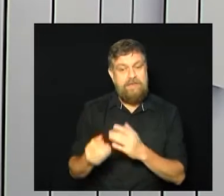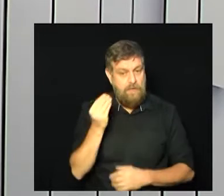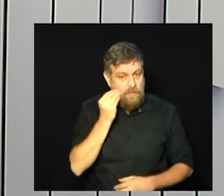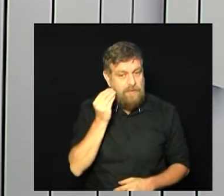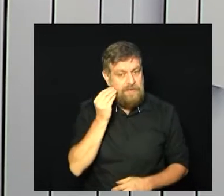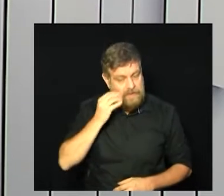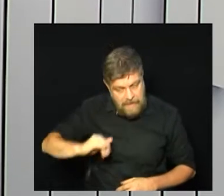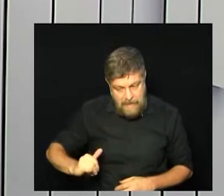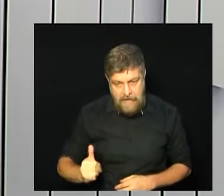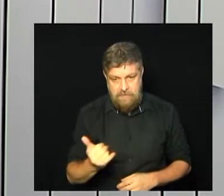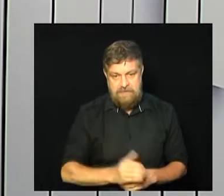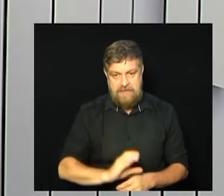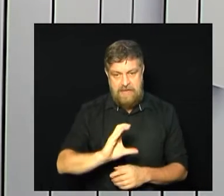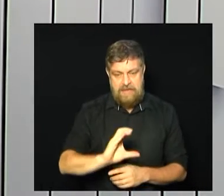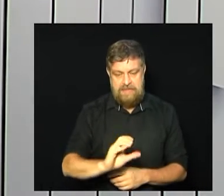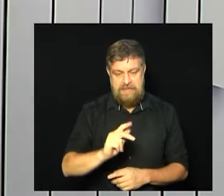oportunidades.